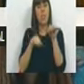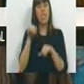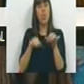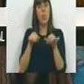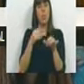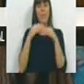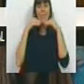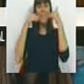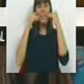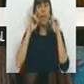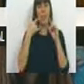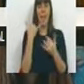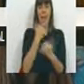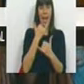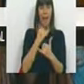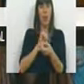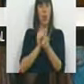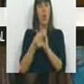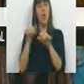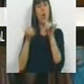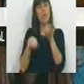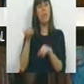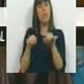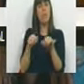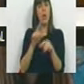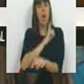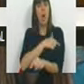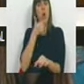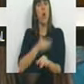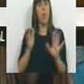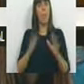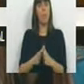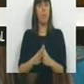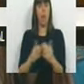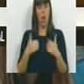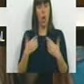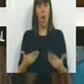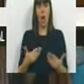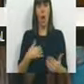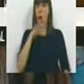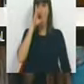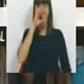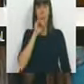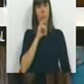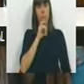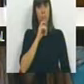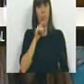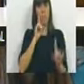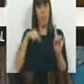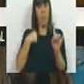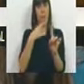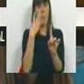cirurgião risonho que soubesse dar uma gargalhada a um cirurgião competente. Nós agora ficámos a saber que